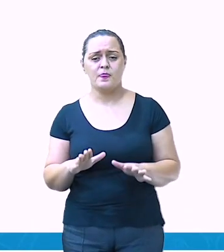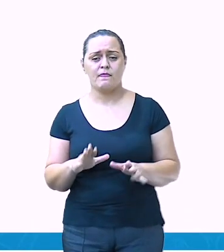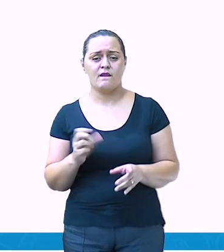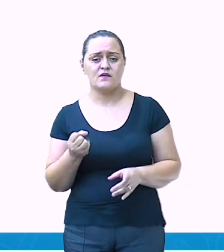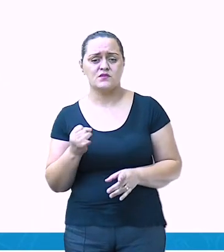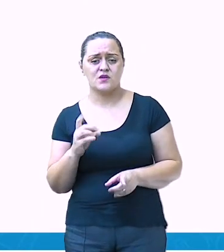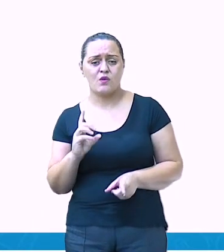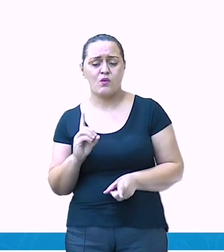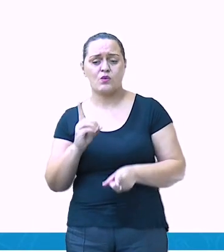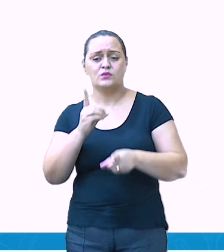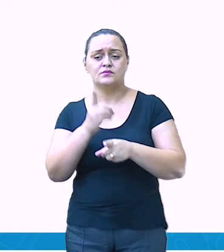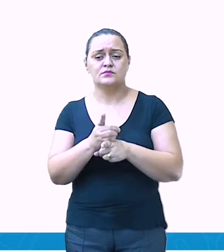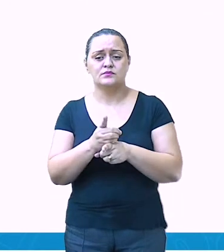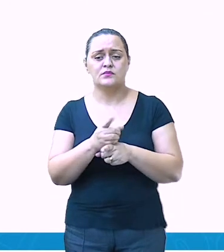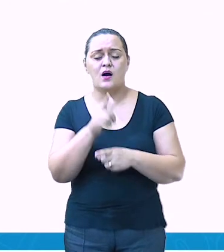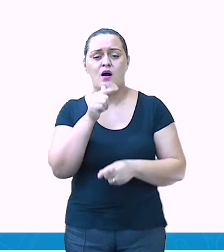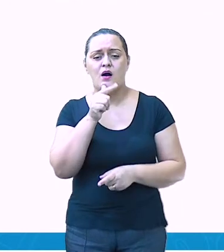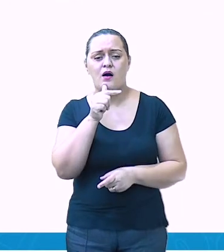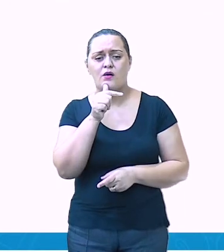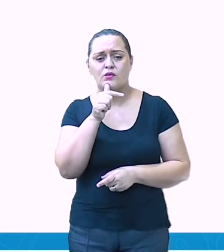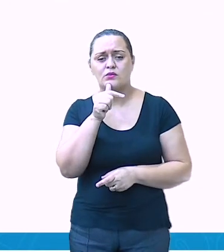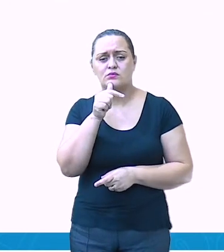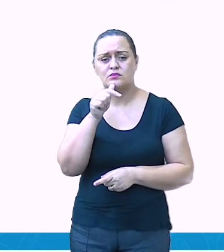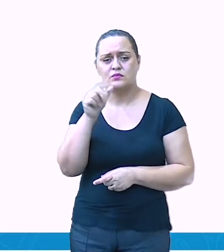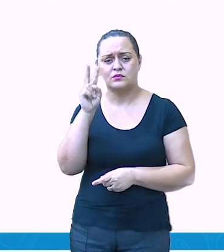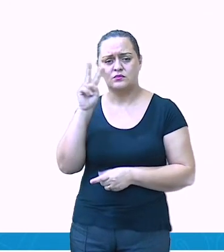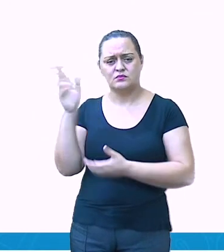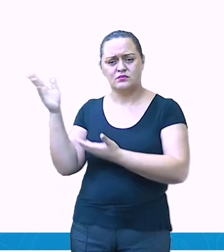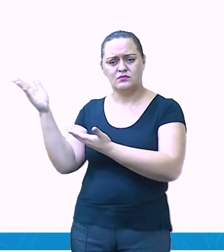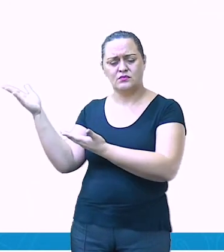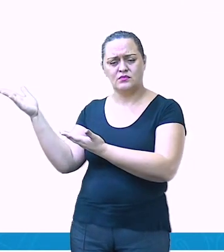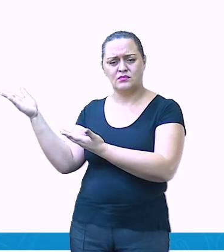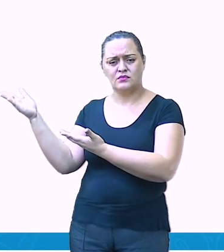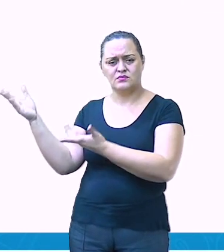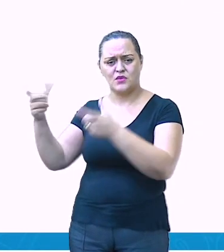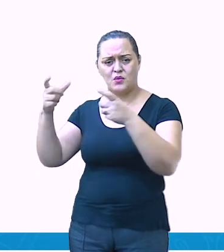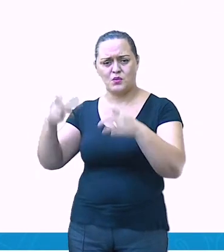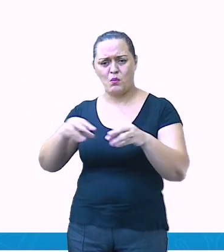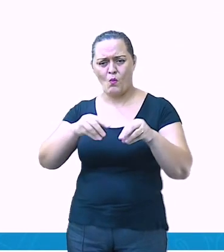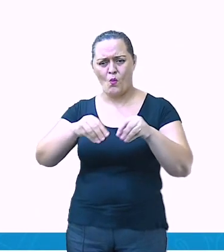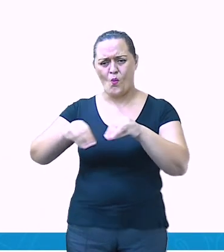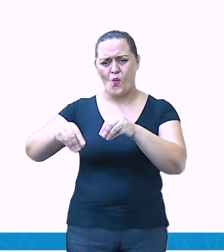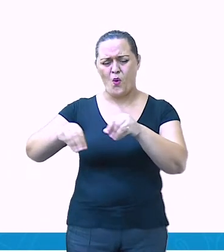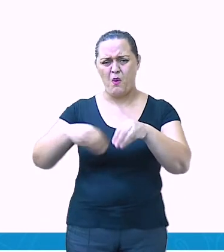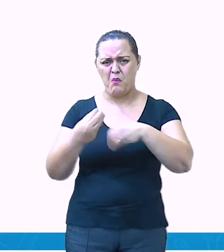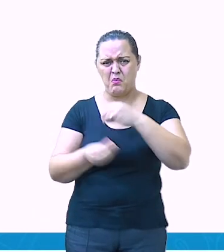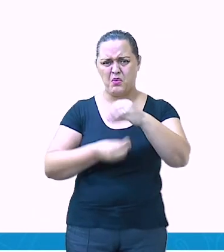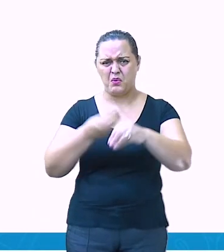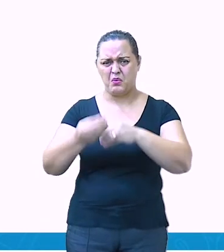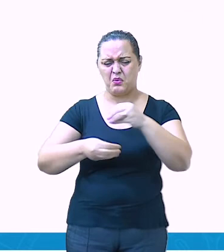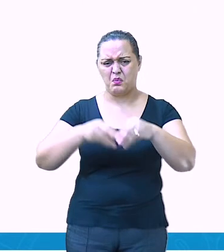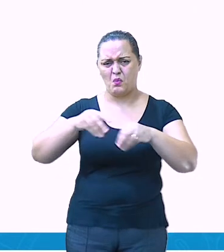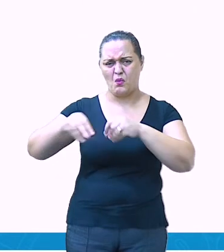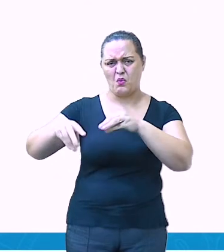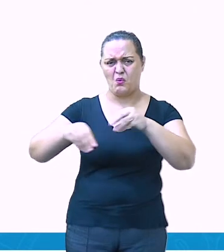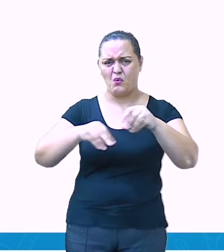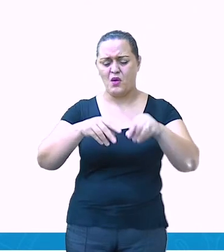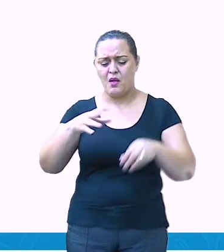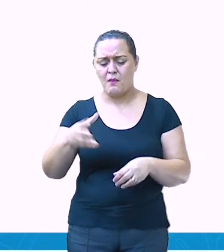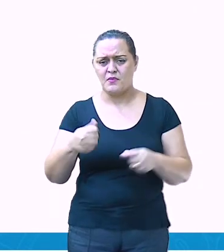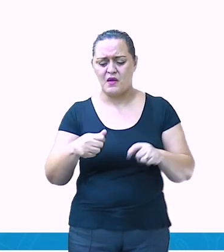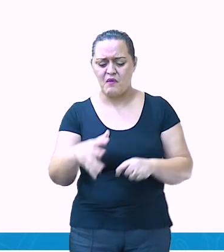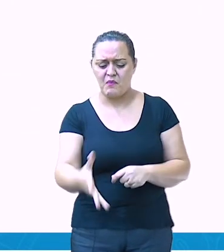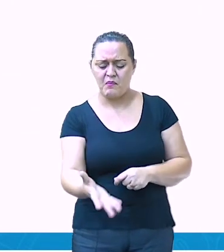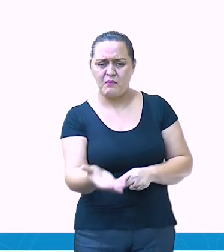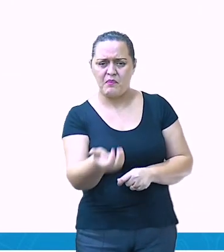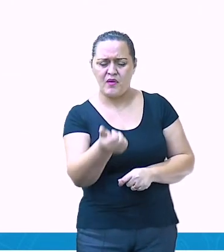que captar ela nesse espaço barrento, levar para a cacimba, tratar ela de uma maneira mais